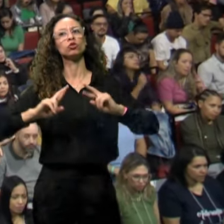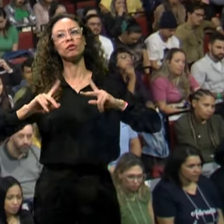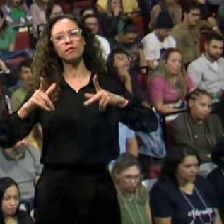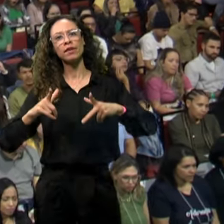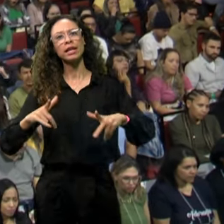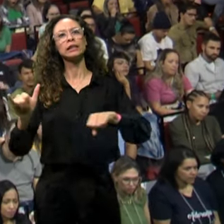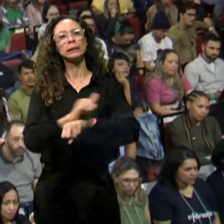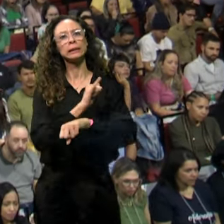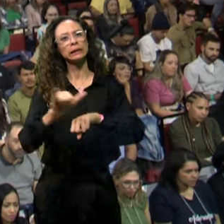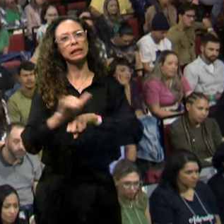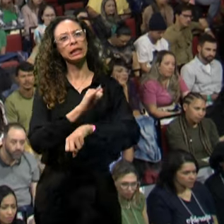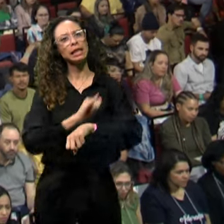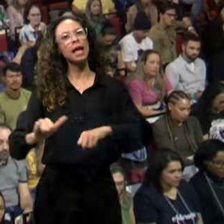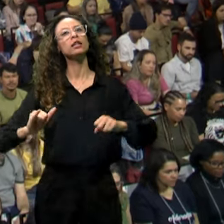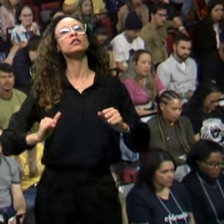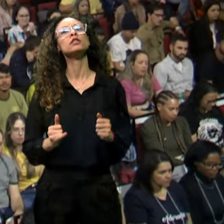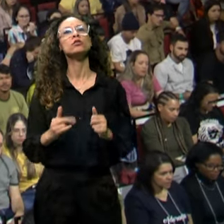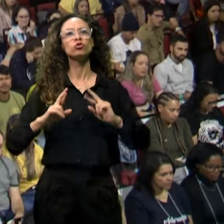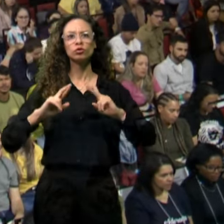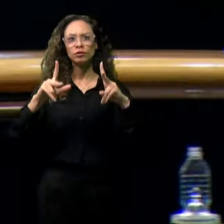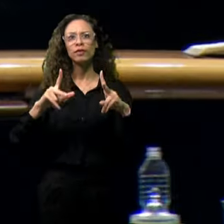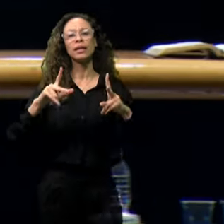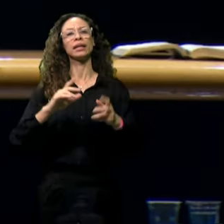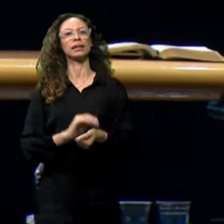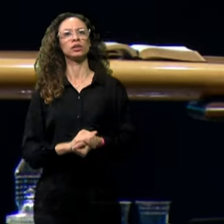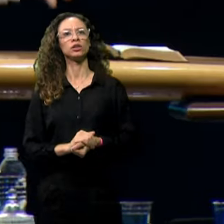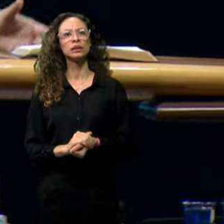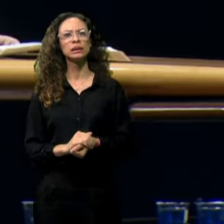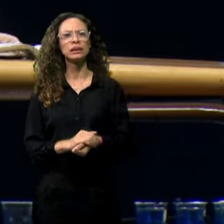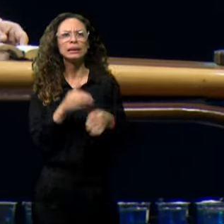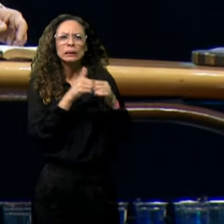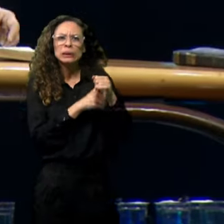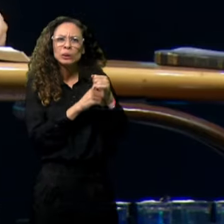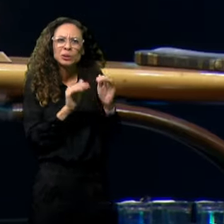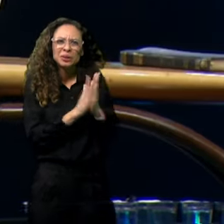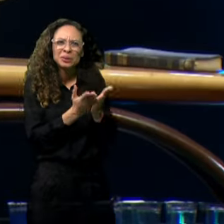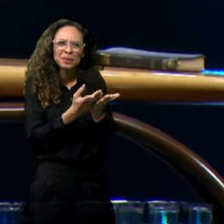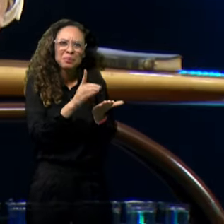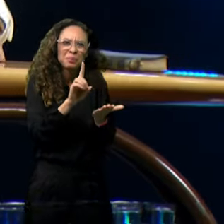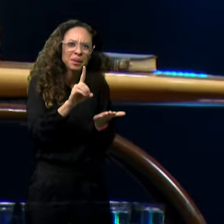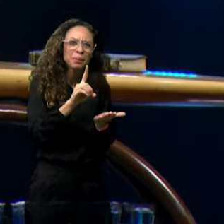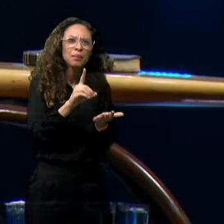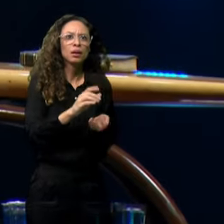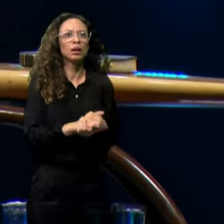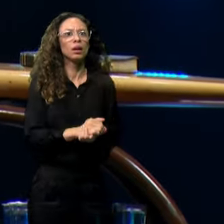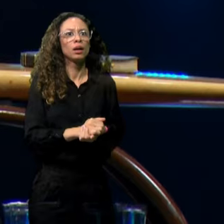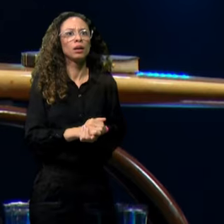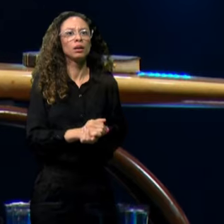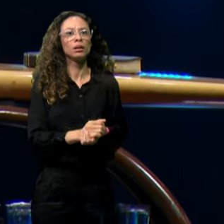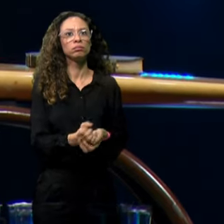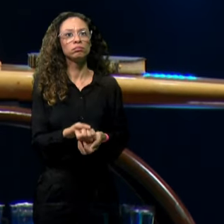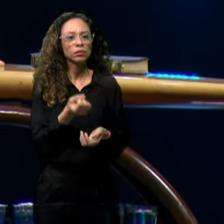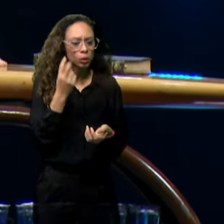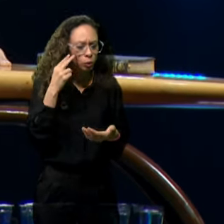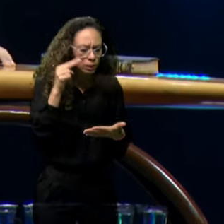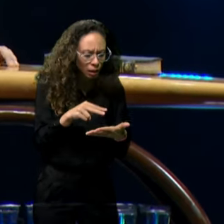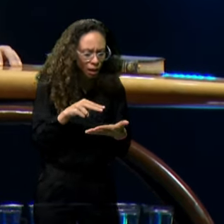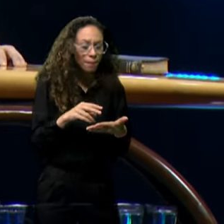talvez elas estão na escritura escondidas mas é tempo em tempo de eu deixar alguns ciclos e Algumas armas diferentes